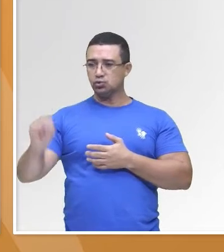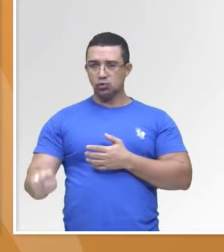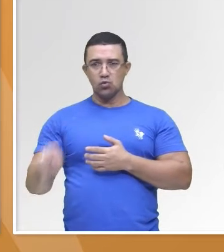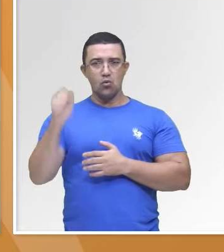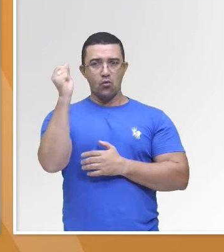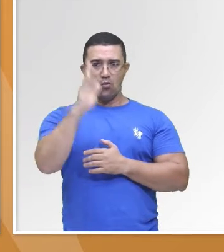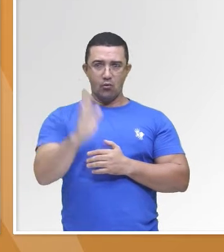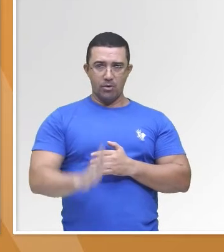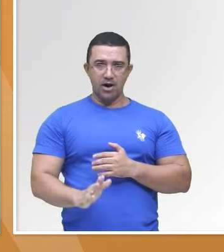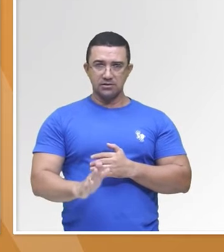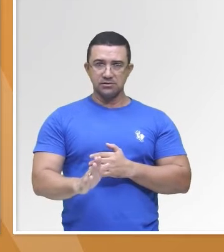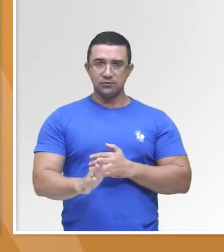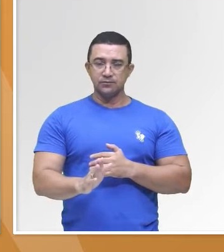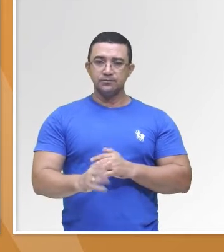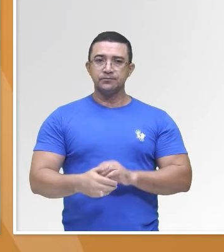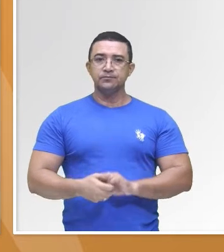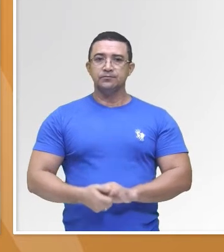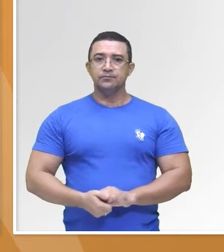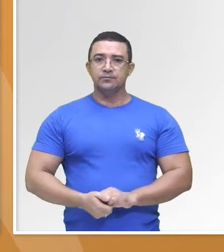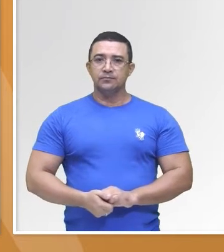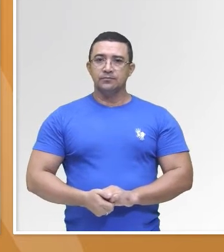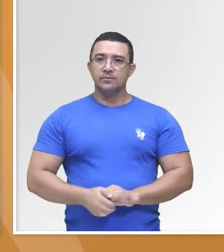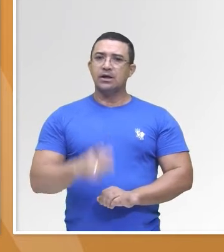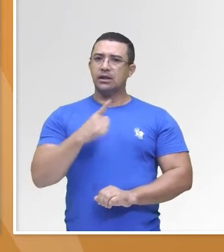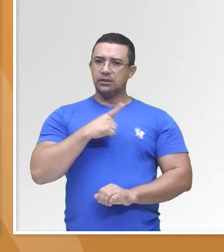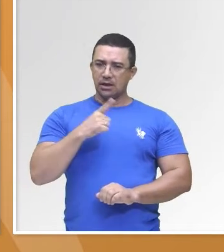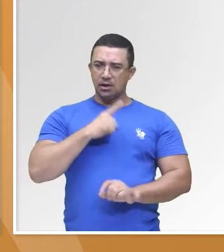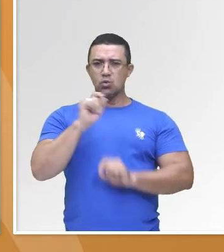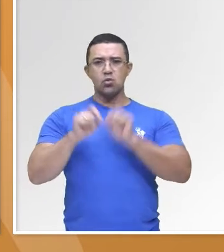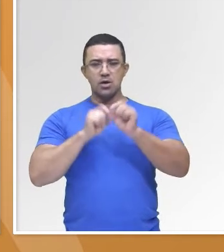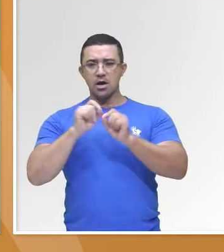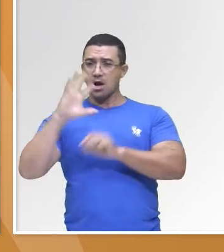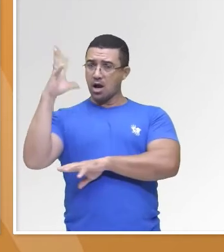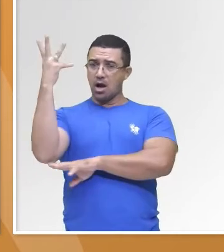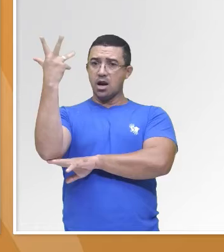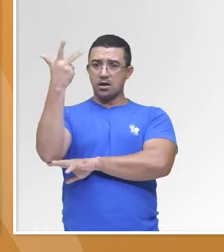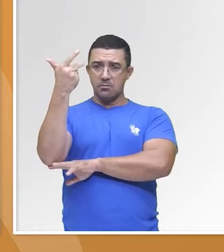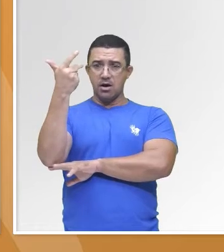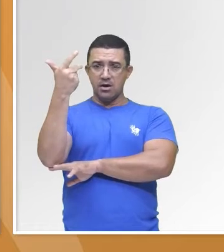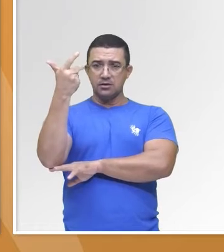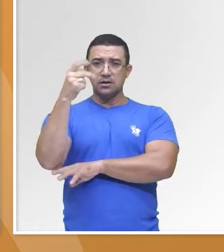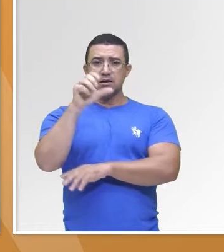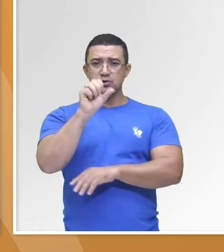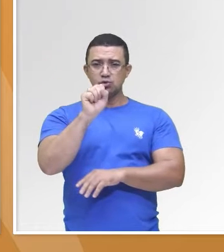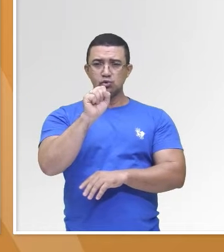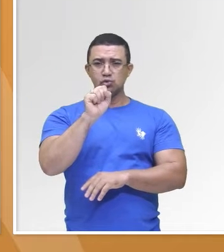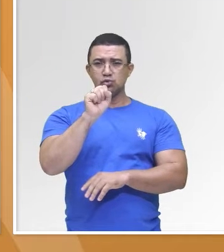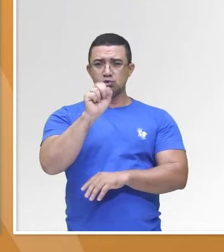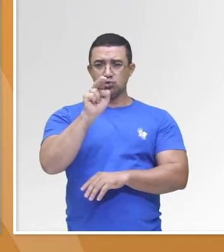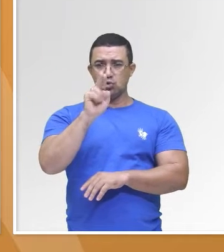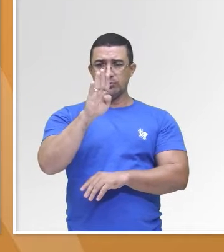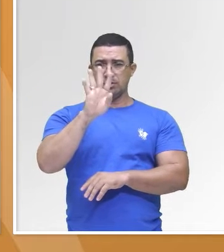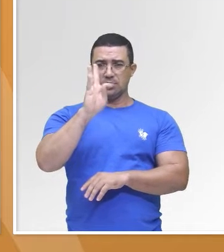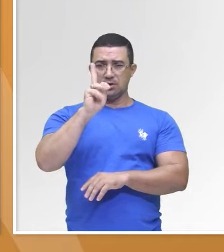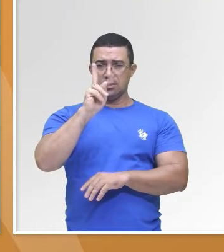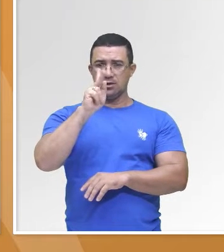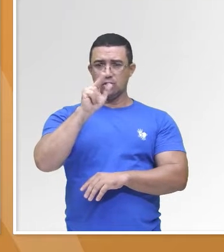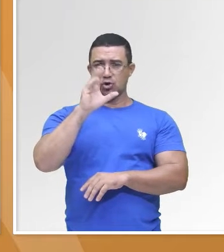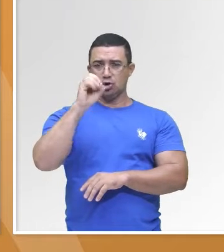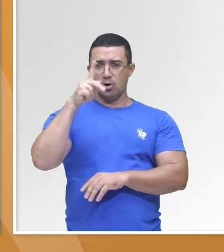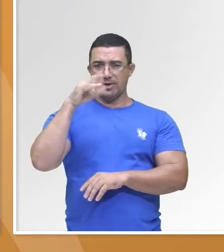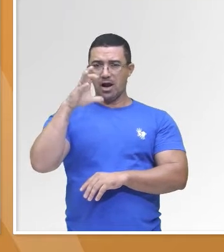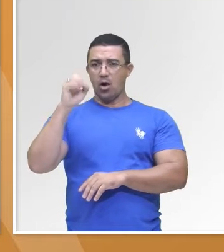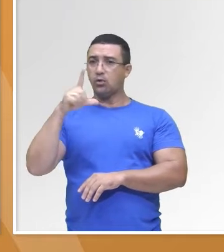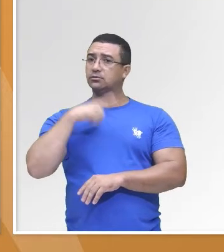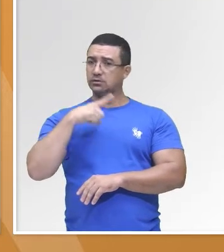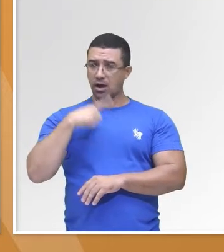tem ali a presença do clima subtropical, existe também, né, características diferentes,